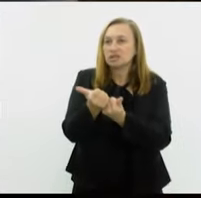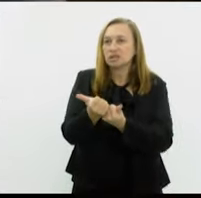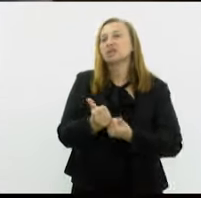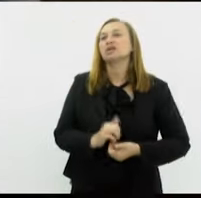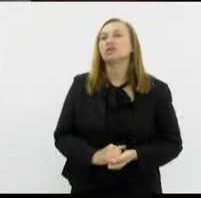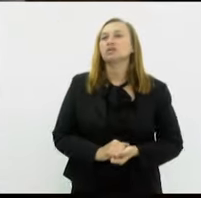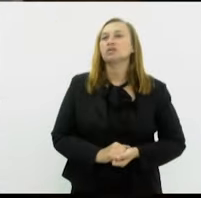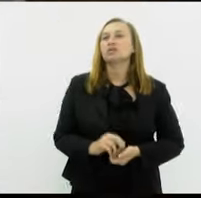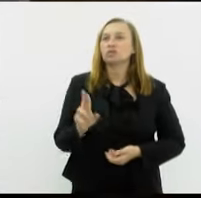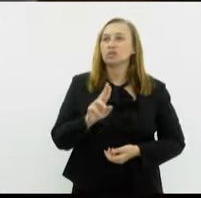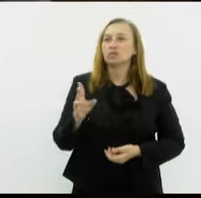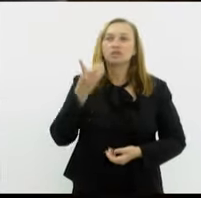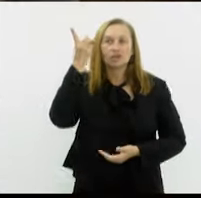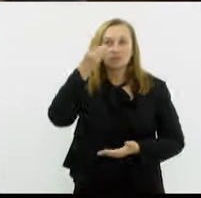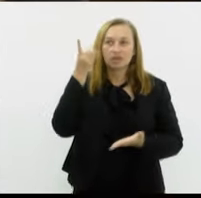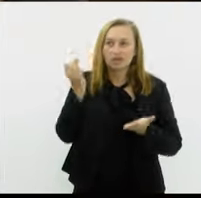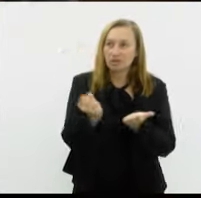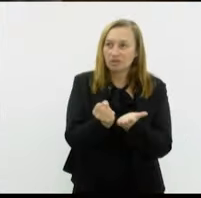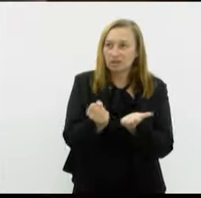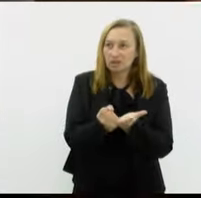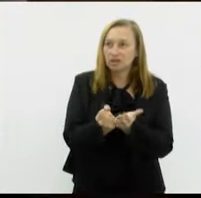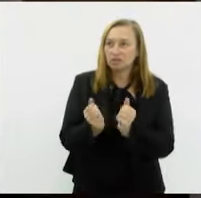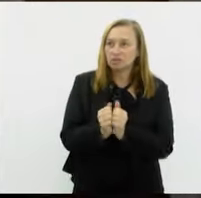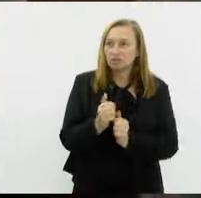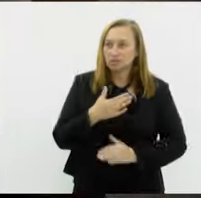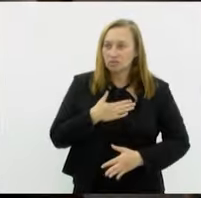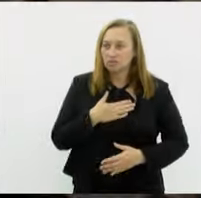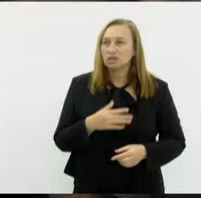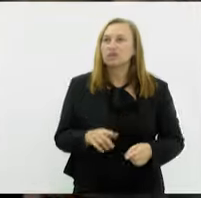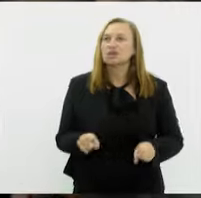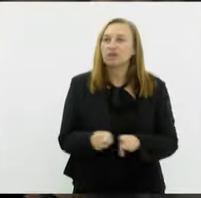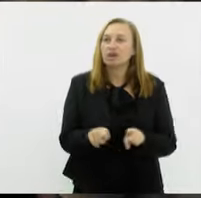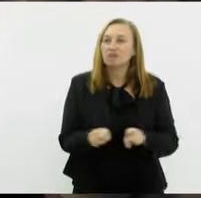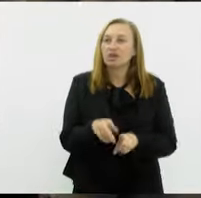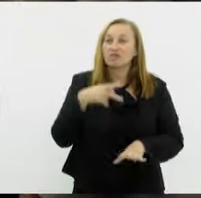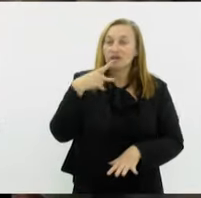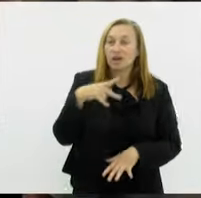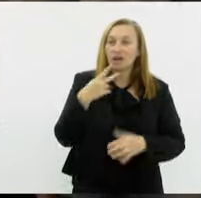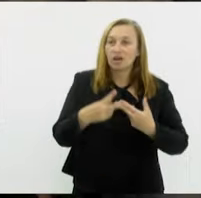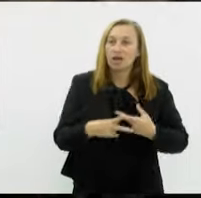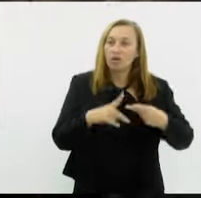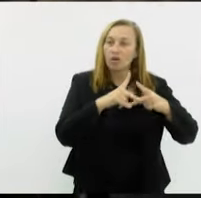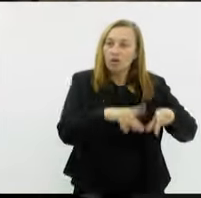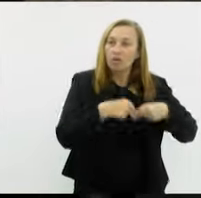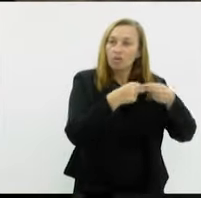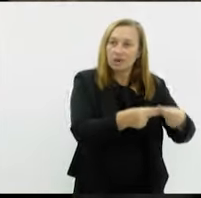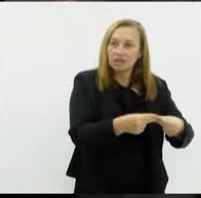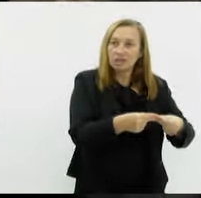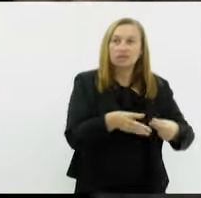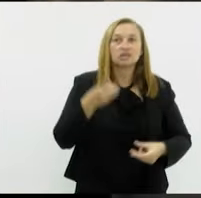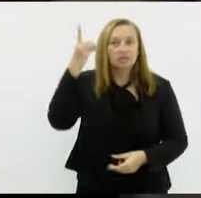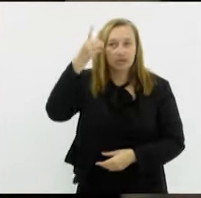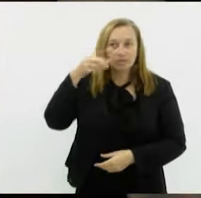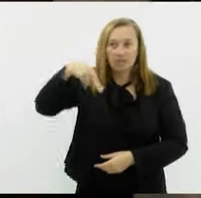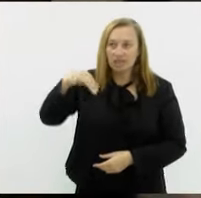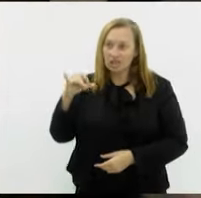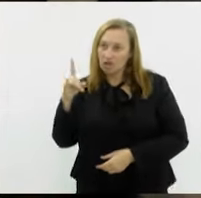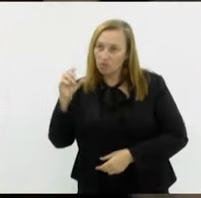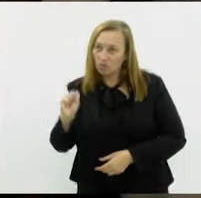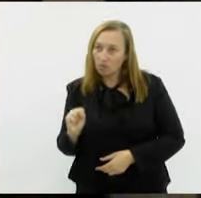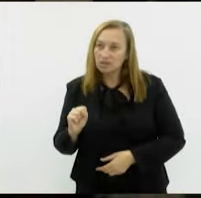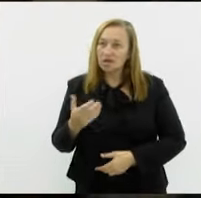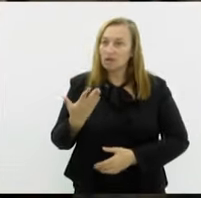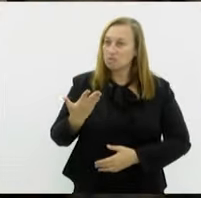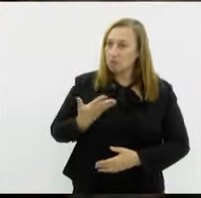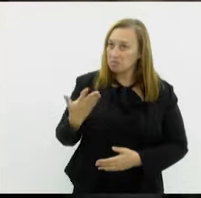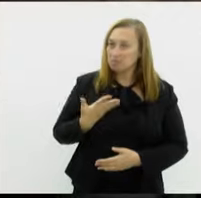do deputado Malafaia, que está aqui do meu lado. E falar também que isso é um presente para o deputado Nicolas Ferreira, meu grande amigo,